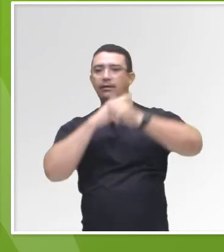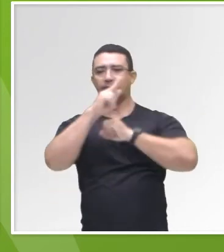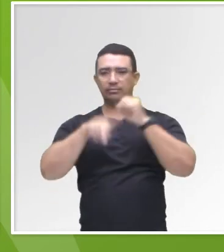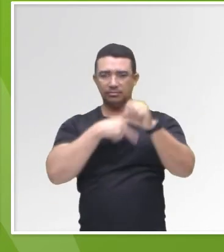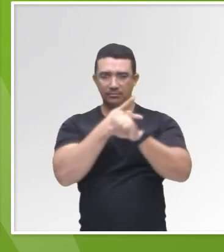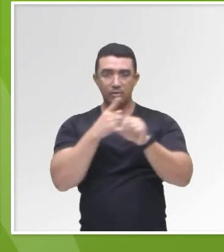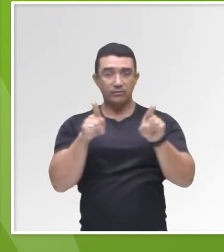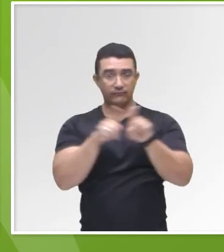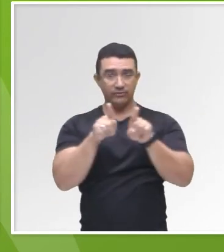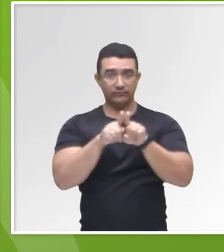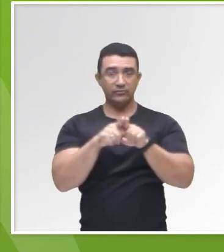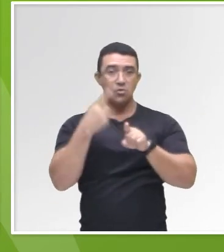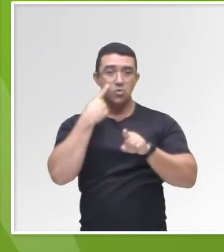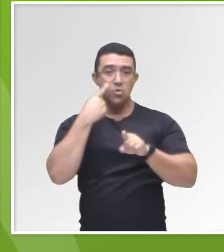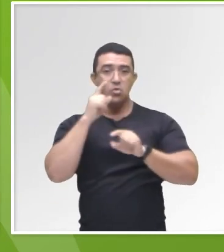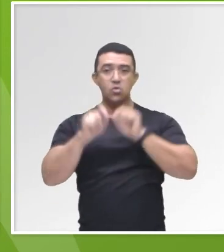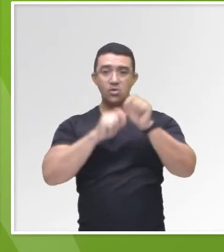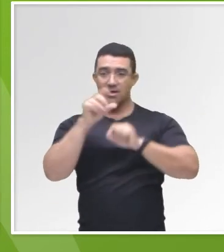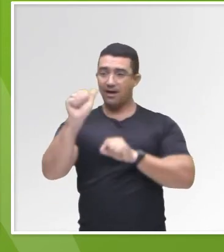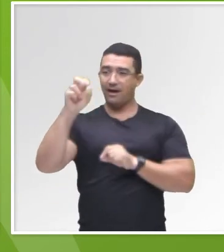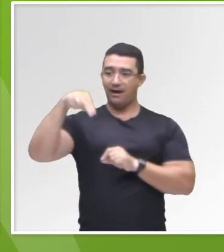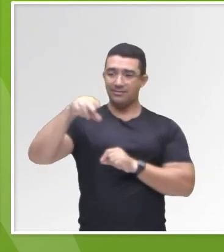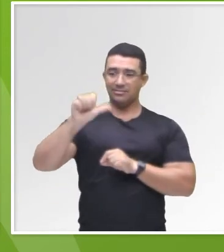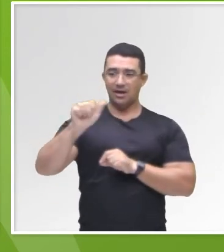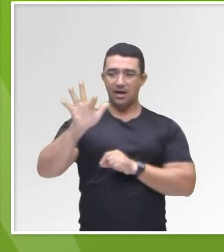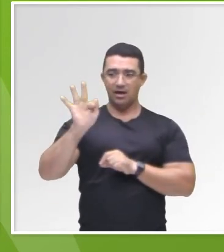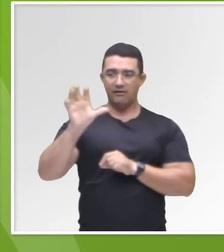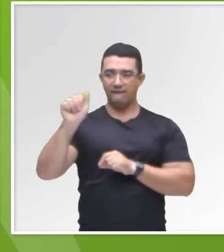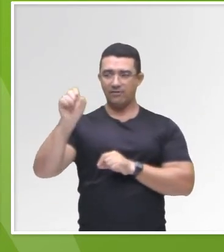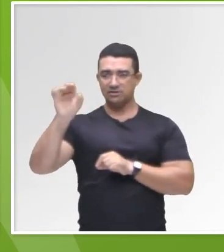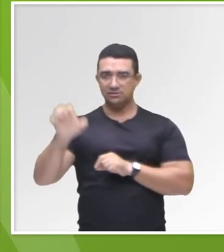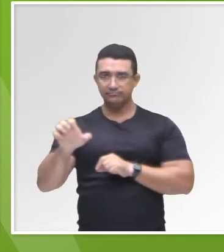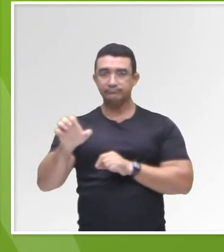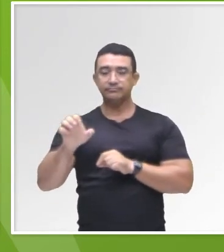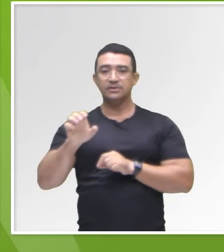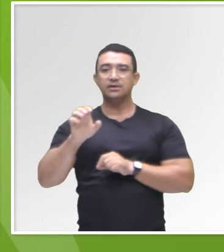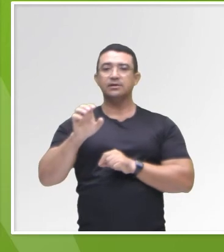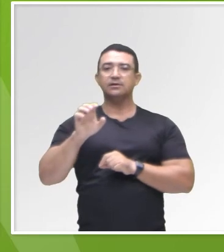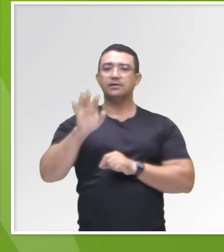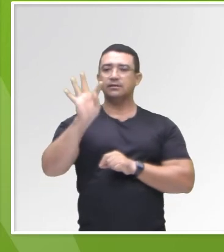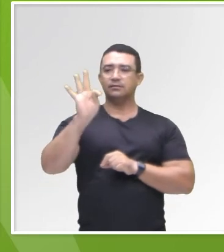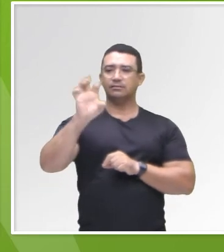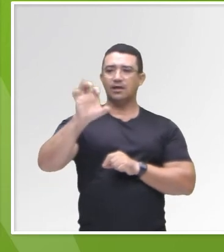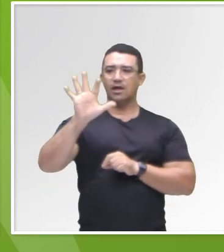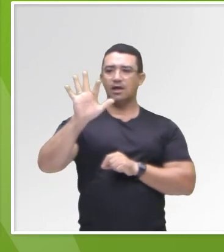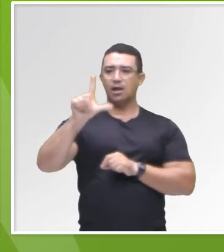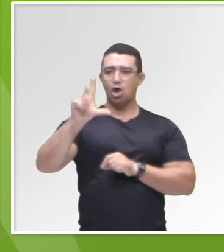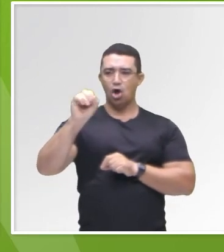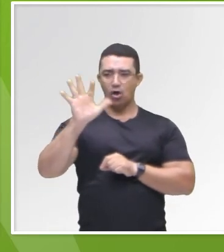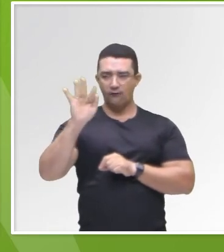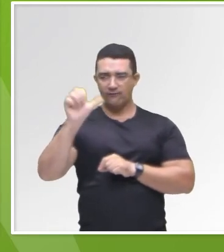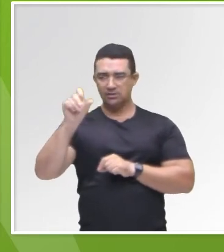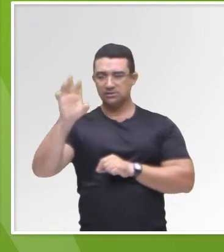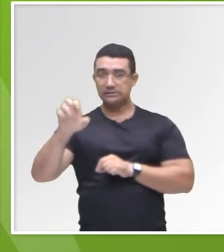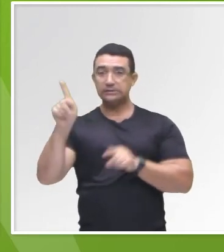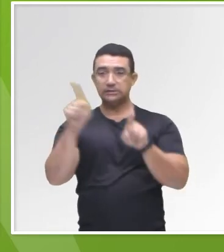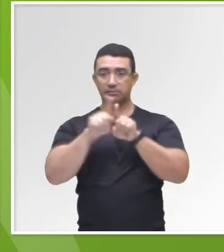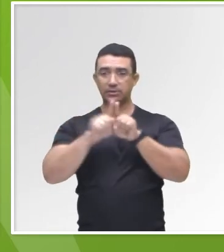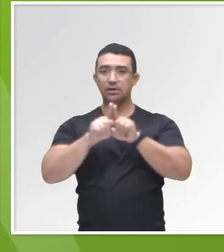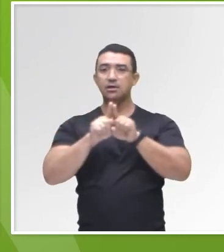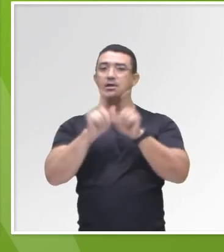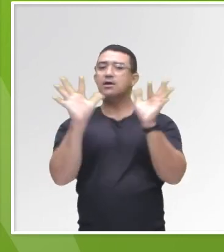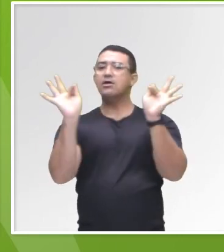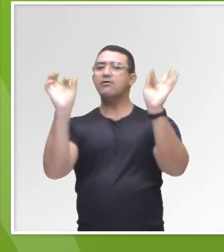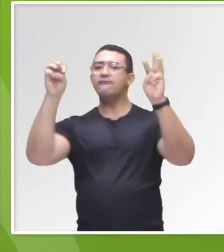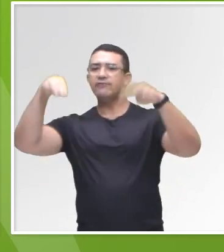nós viemos para a anáfase, a telófase, que é a fase final, e a separação das duas novas células filhas